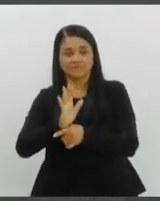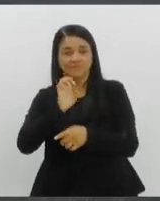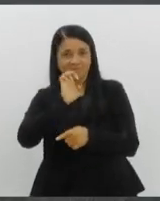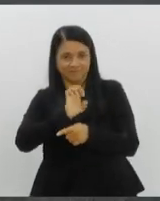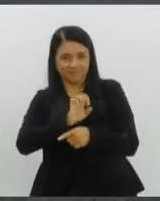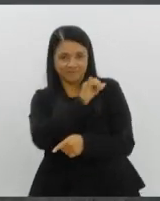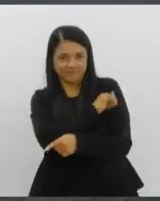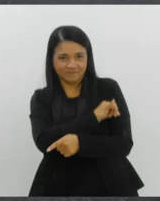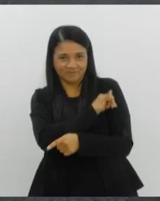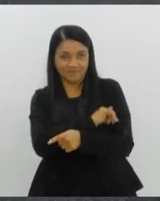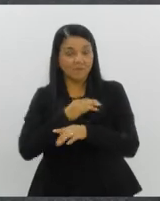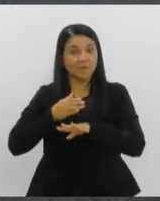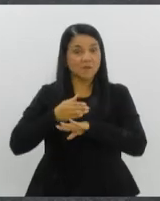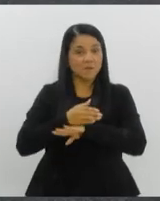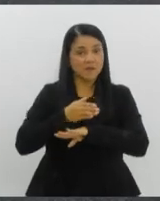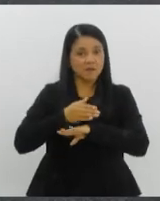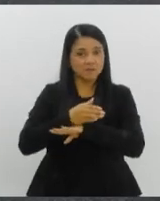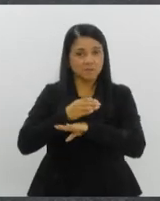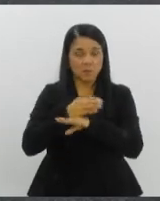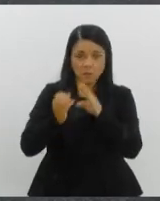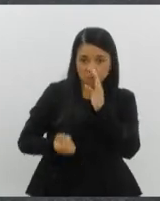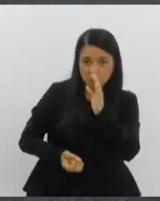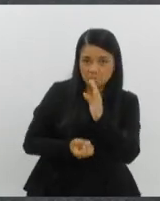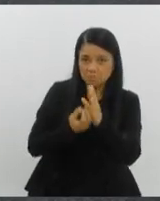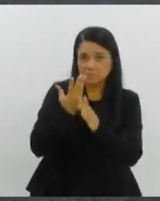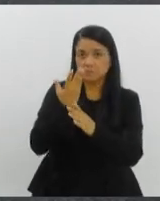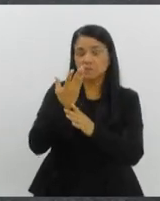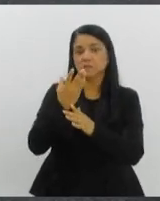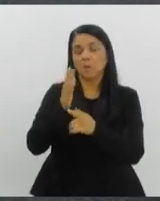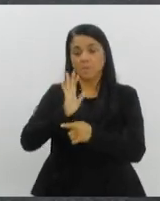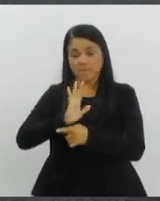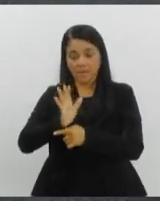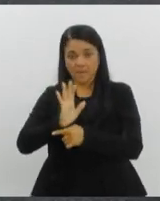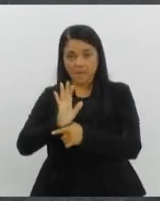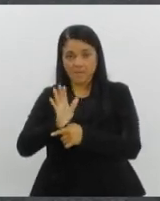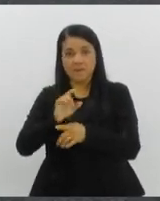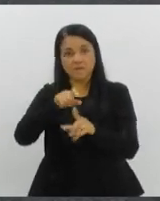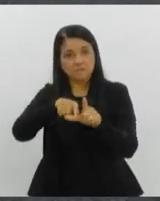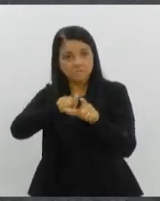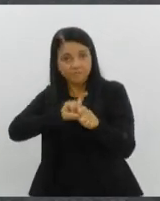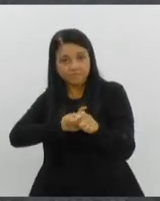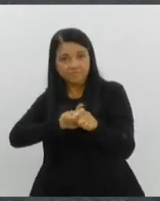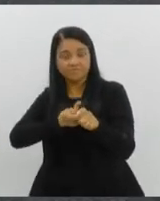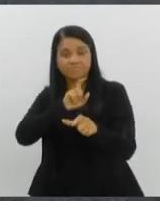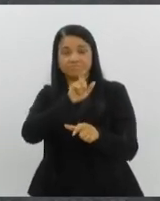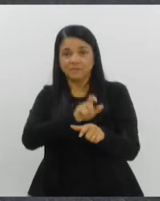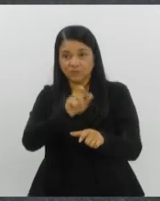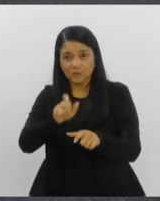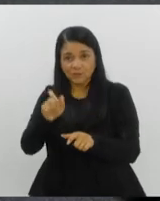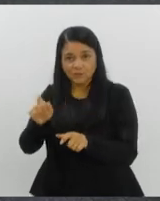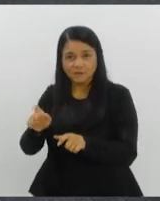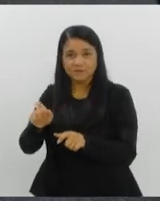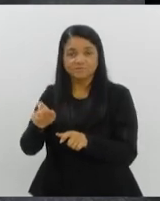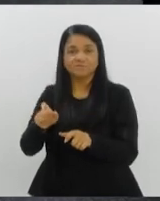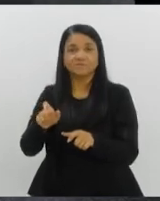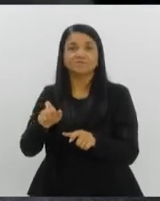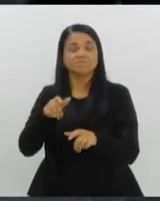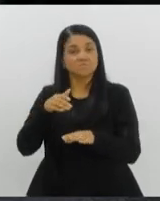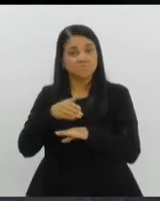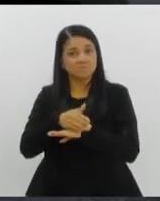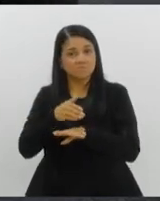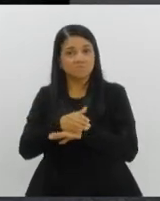com participação de produções cinematográficas independentes. Isso para efeito de